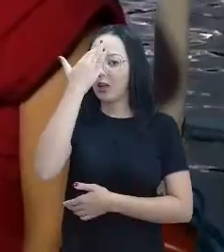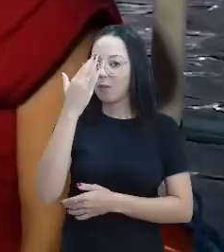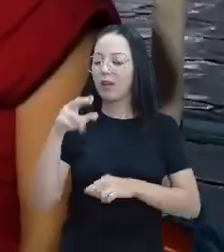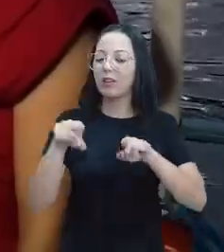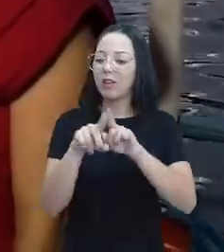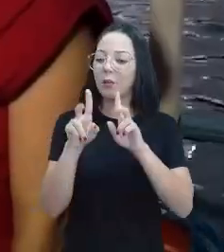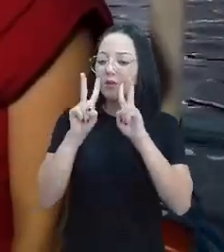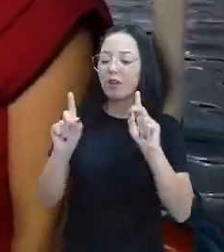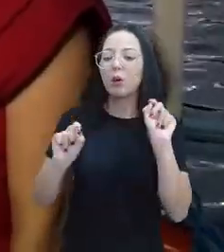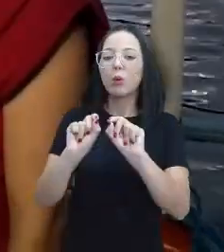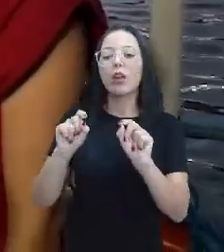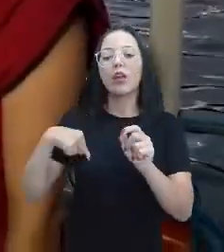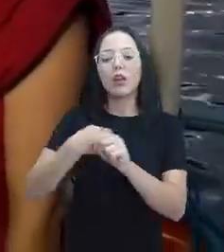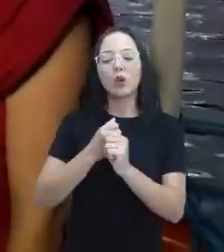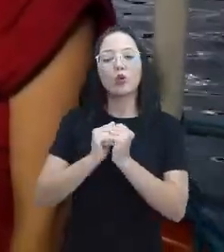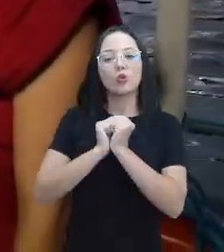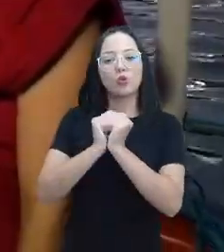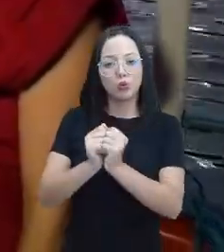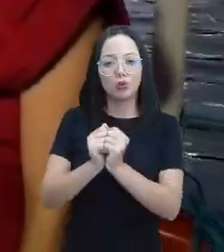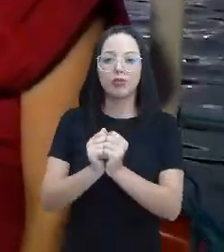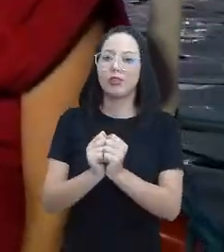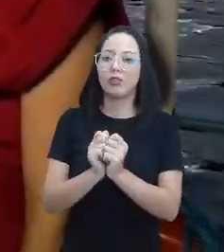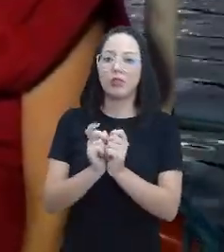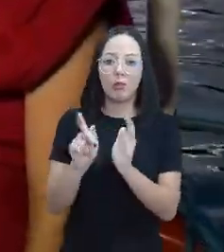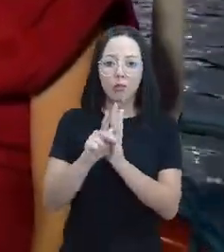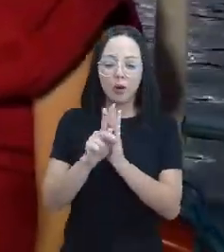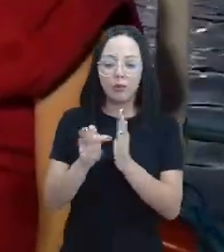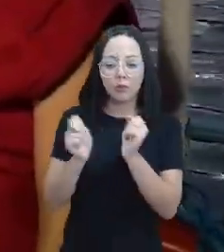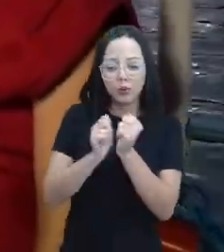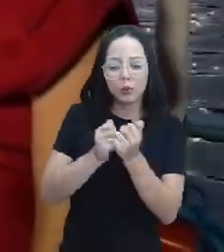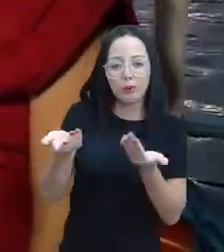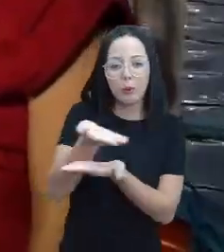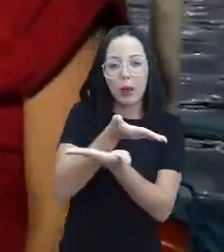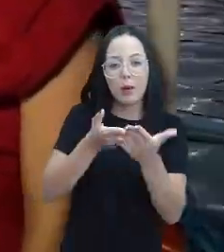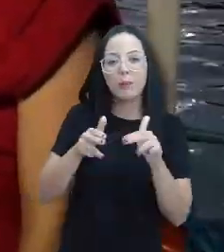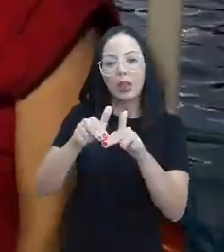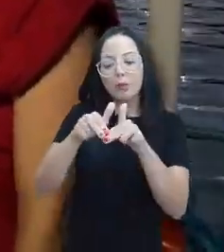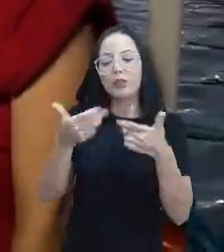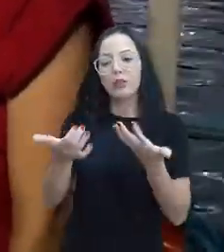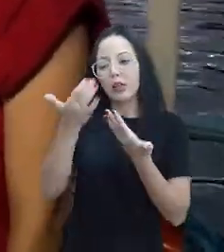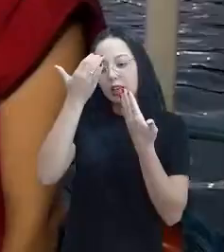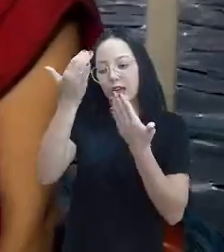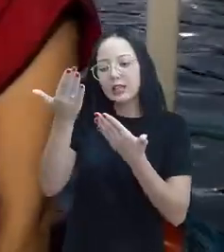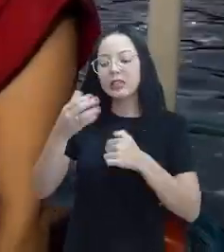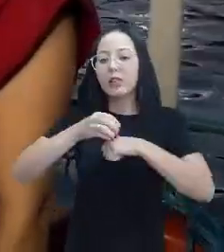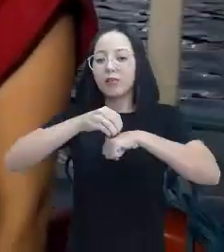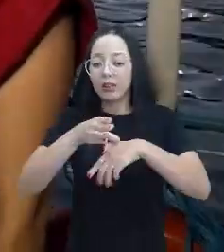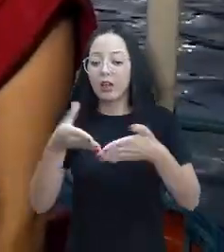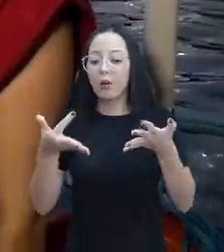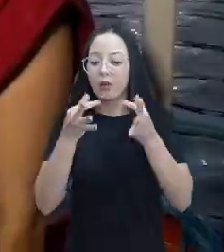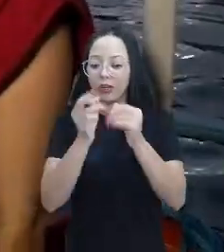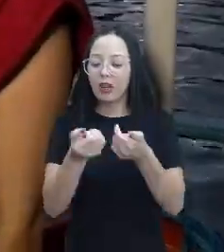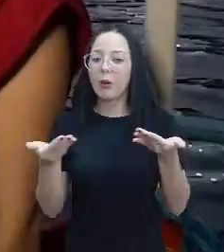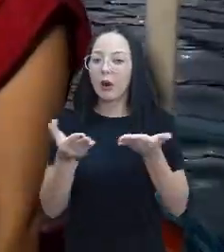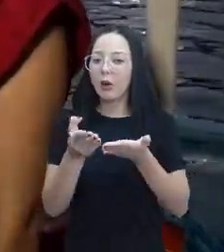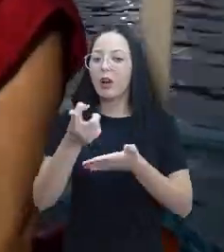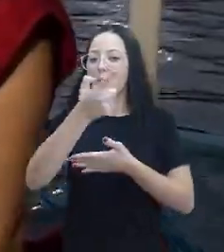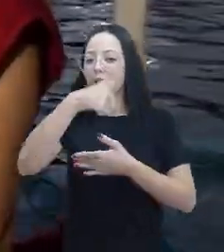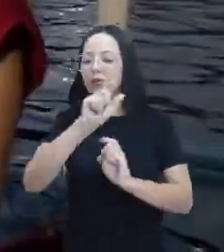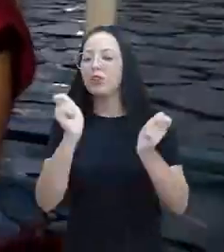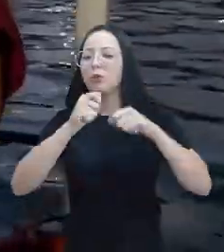que estamos juntos. E só vai ser dessa forma juntos. Então eu queria que a senhora passasse uma mensagem final para eles aqui, para que eles